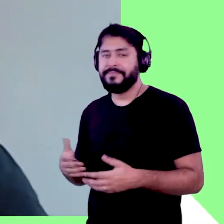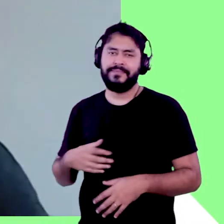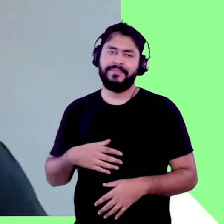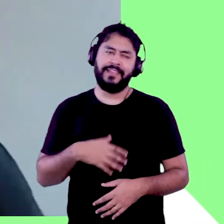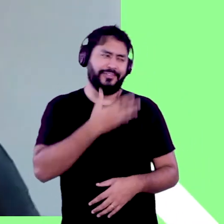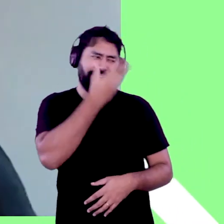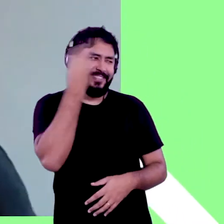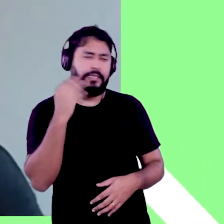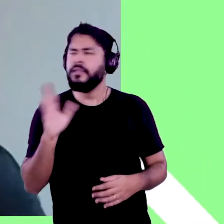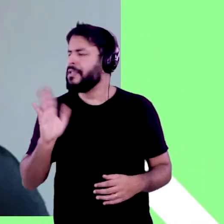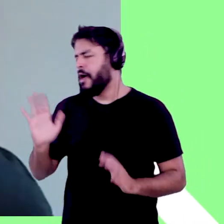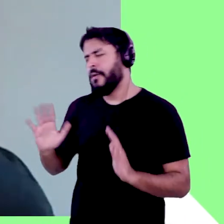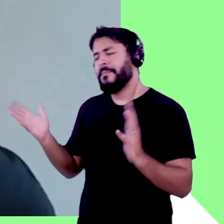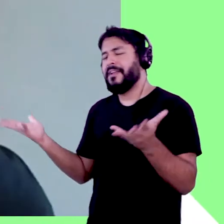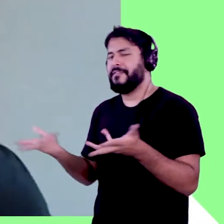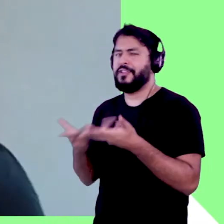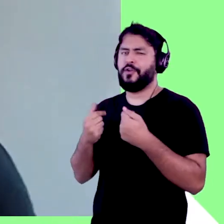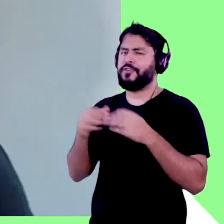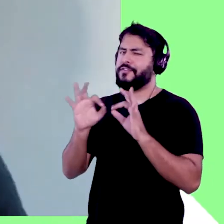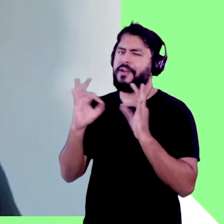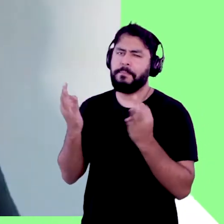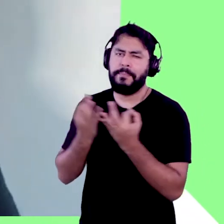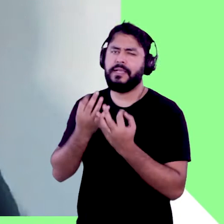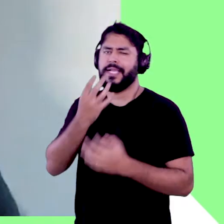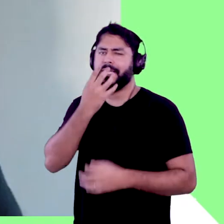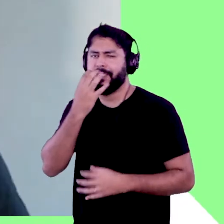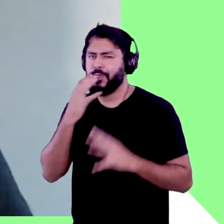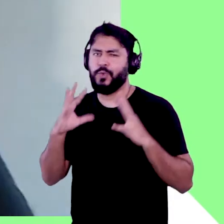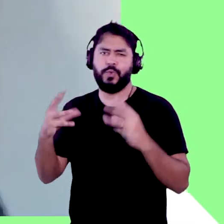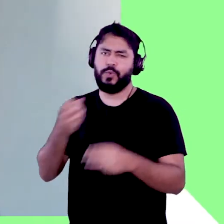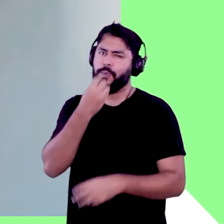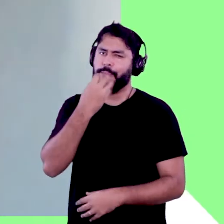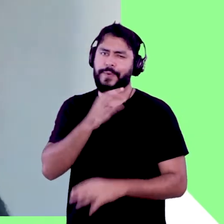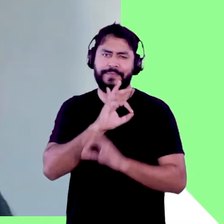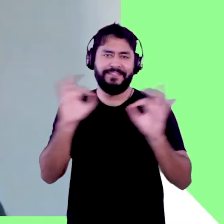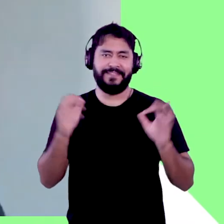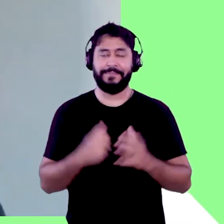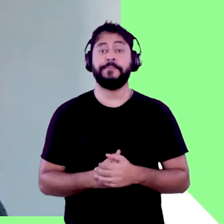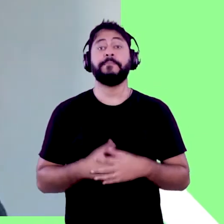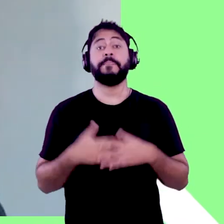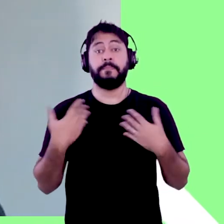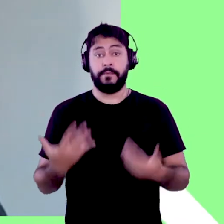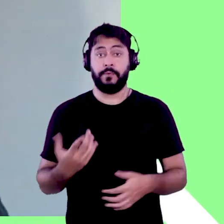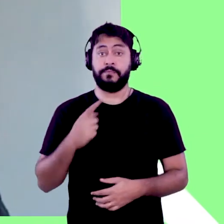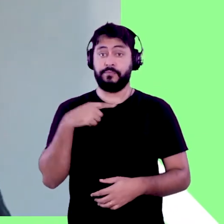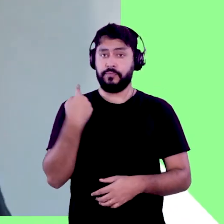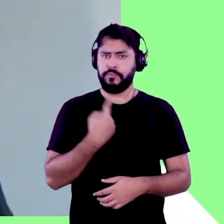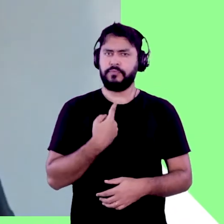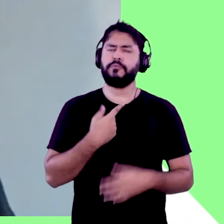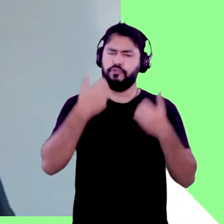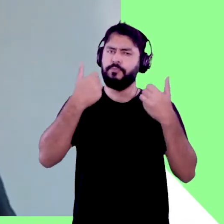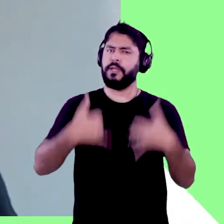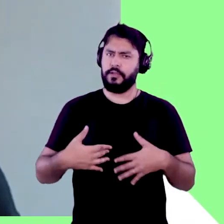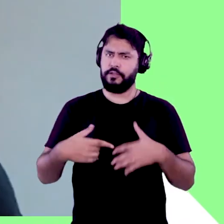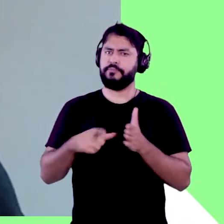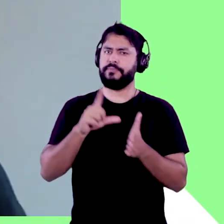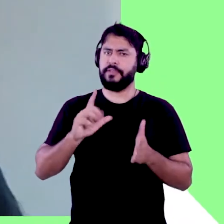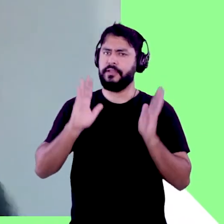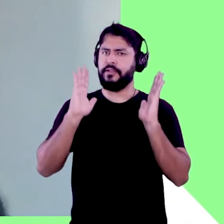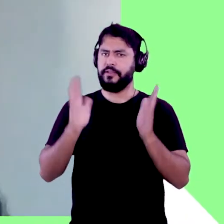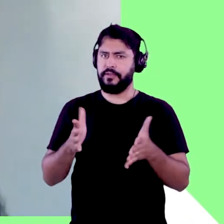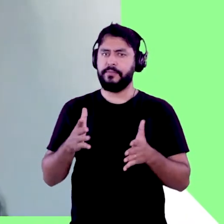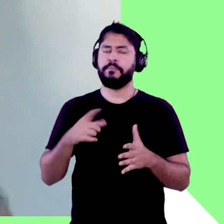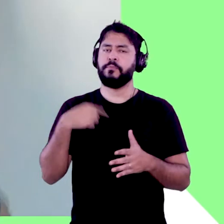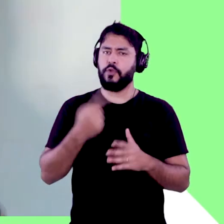Eu acho maravilhoso, gente. Família, cachorro, bichos, tudo de bom. A gente, né, como eu falei, a gente vai falar de aprofundar em